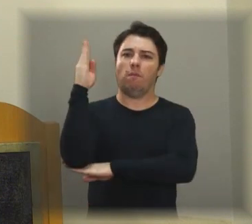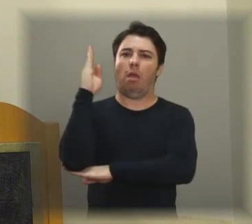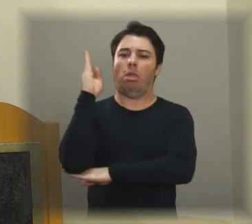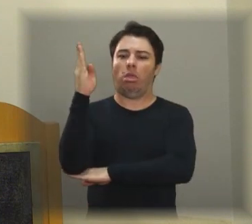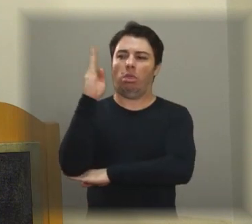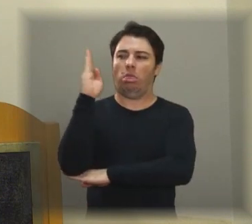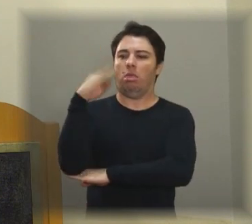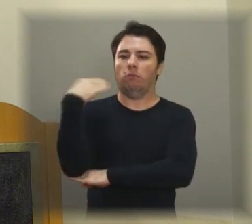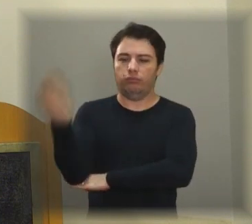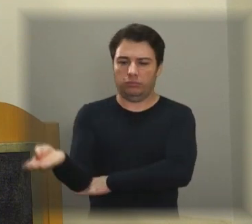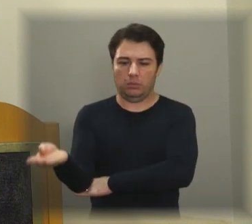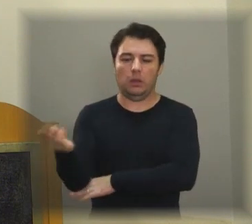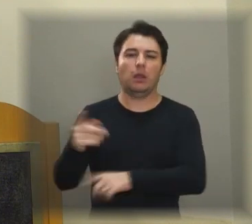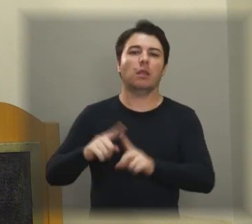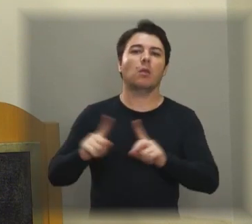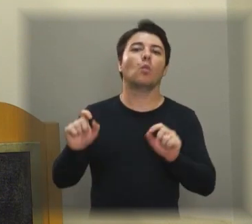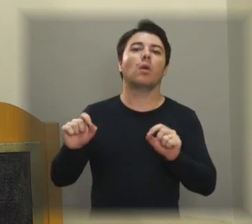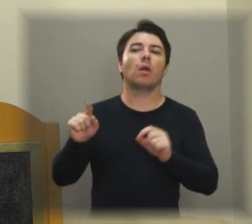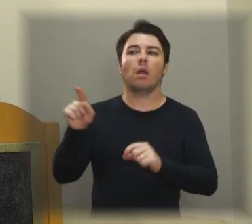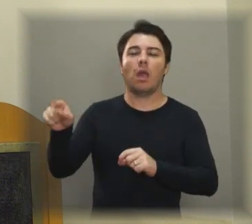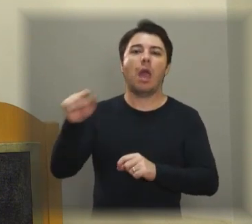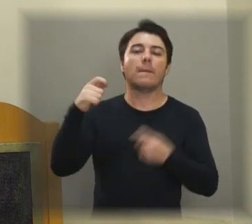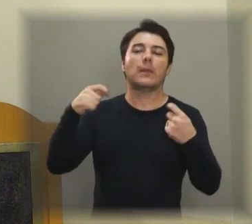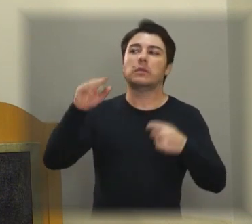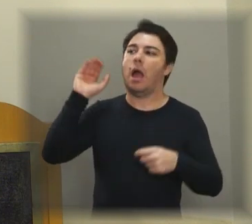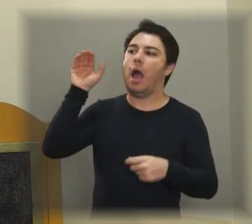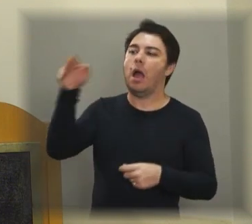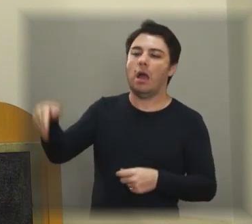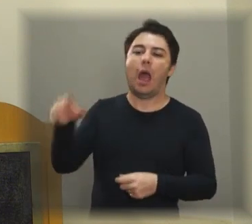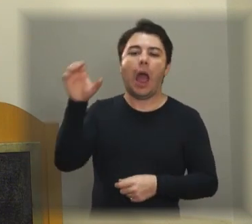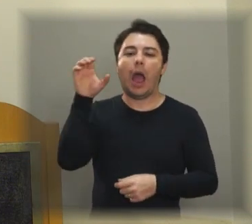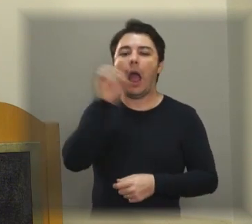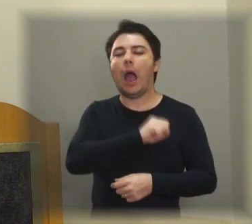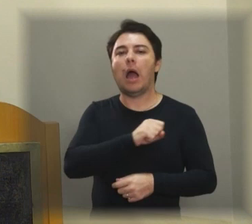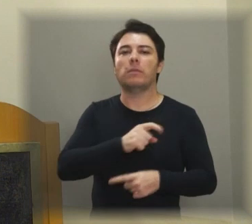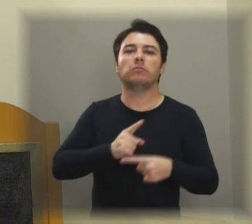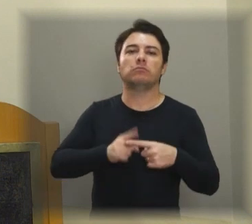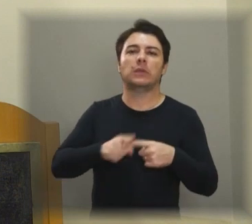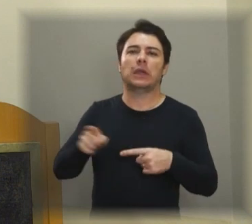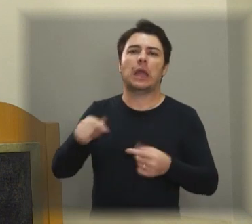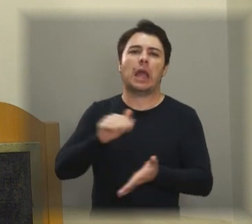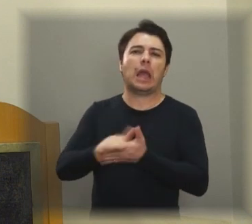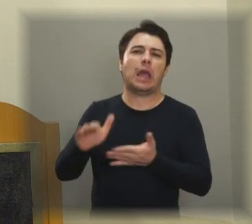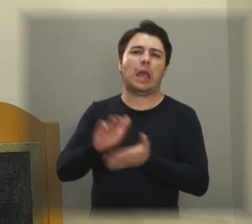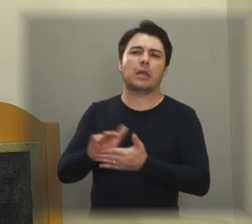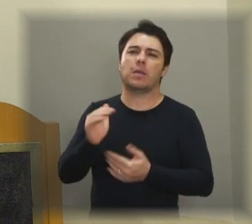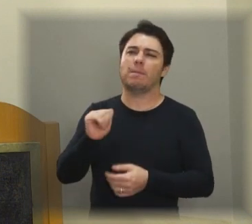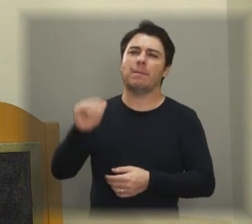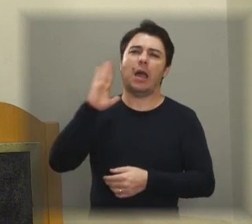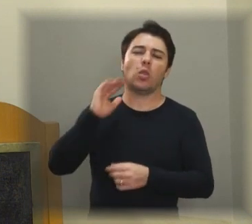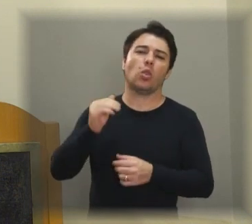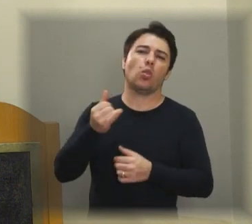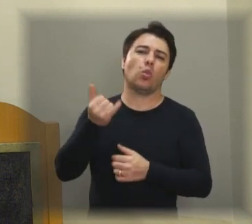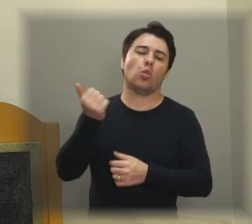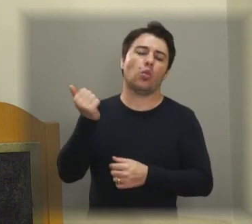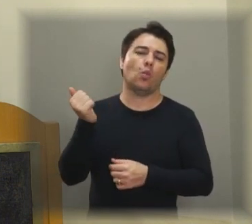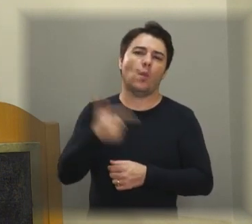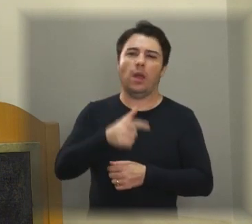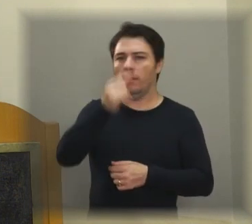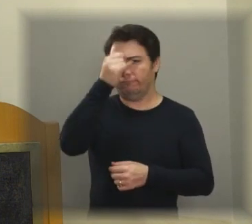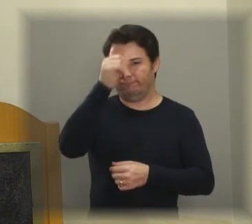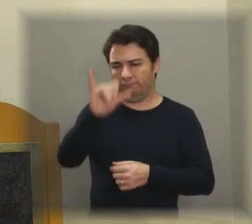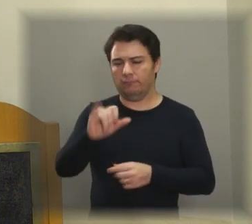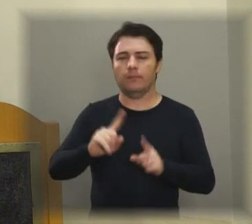acabou caindo tendo que fazer um serviço emergencial que acaba ficando um custo bem maior do que o preventivo então